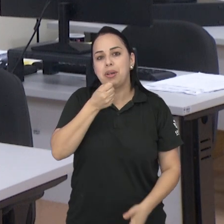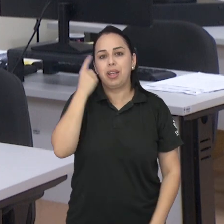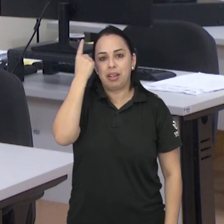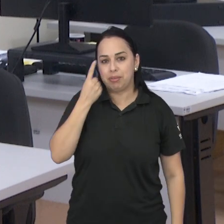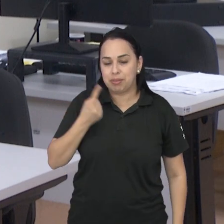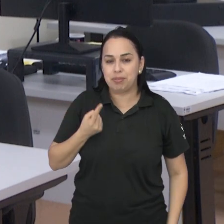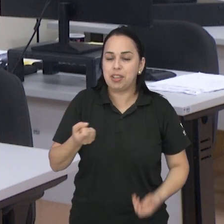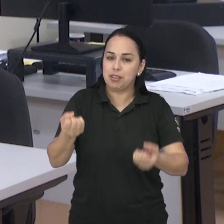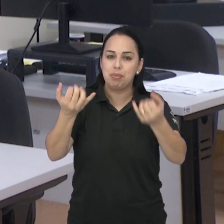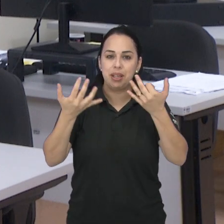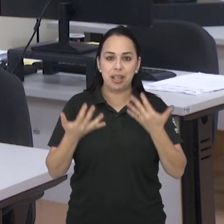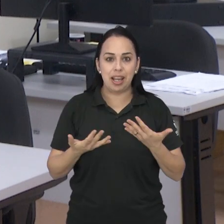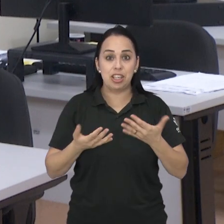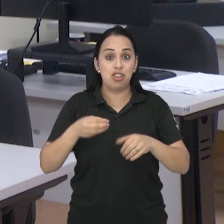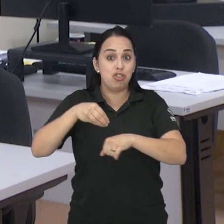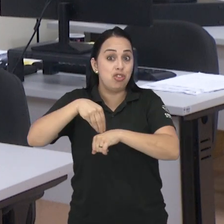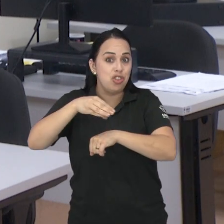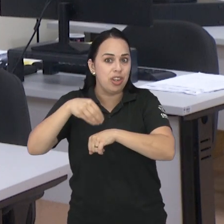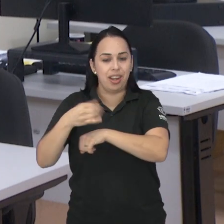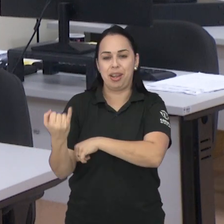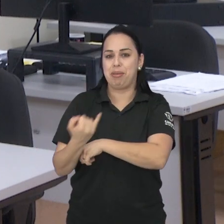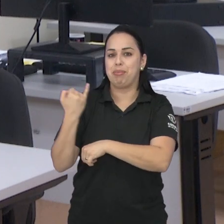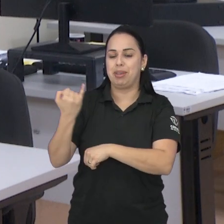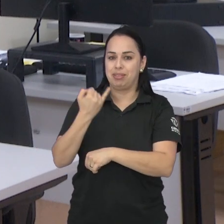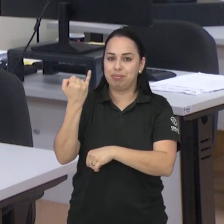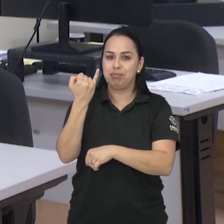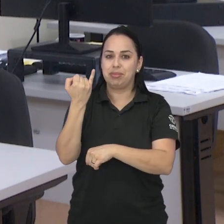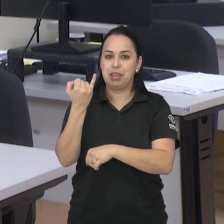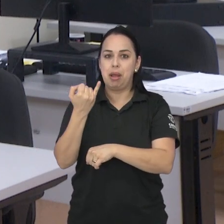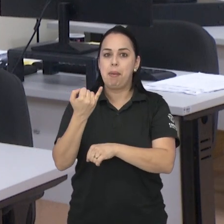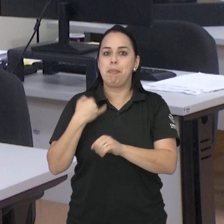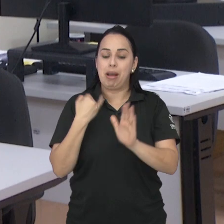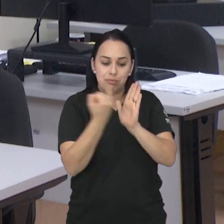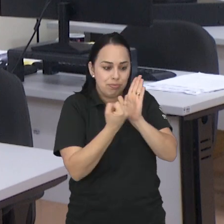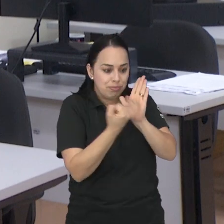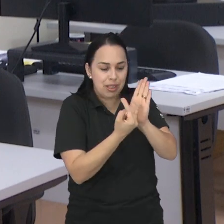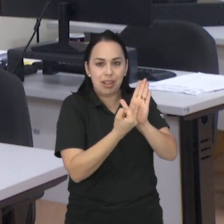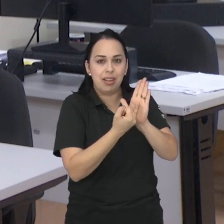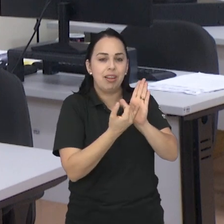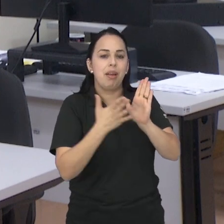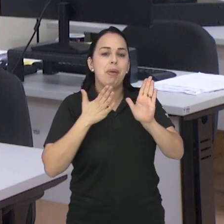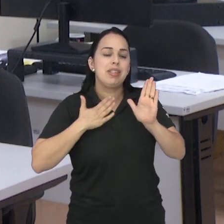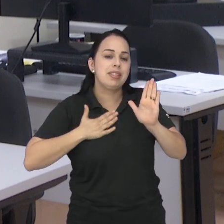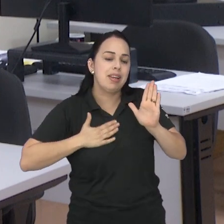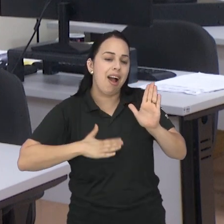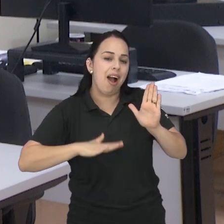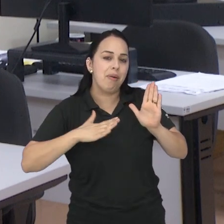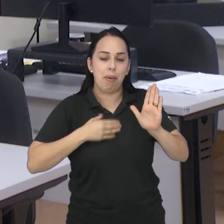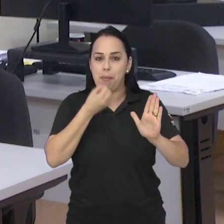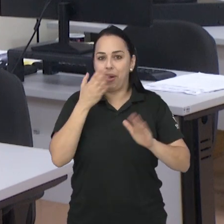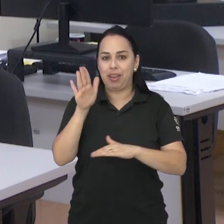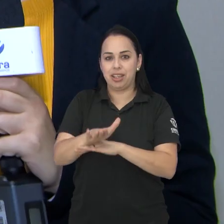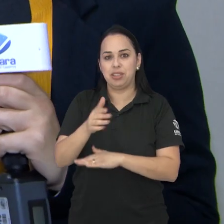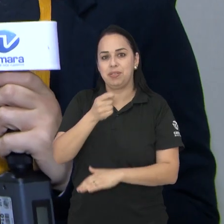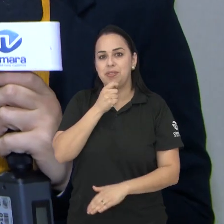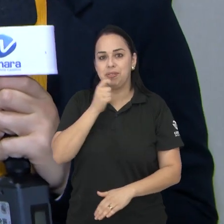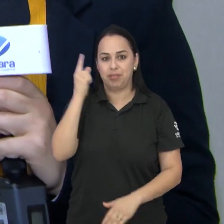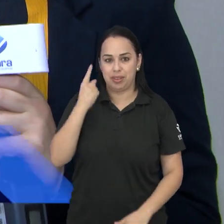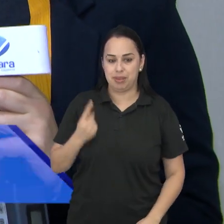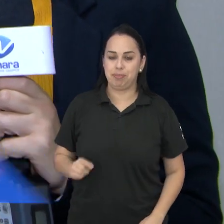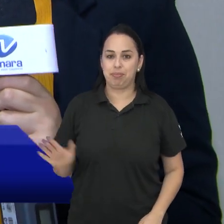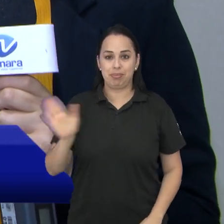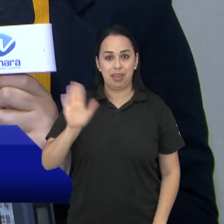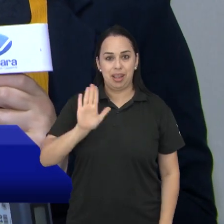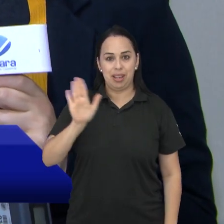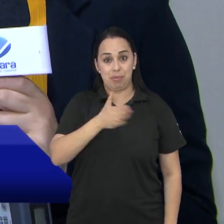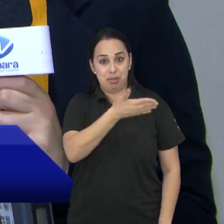vai trazer para a gente dicas importantes para fazer a declaração com mais tranquilidade. Boa tarde, Vicky.